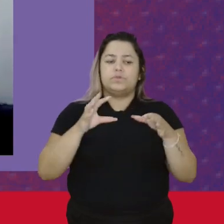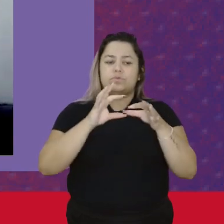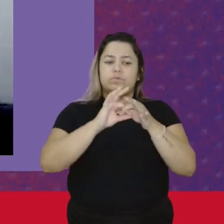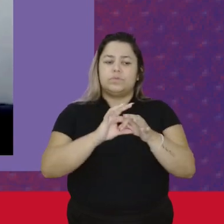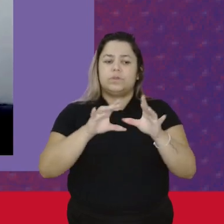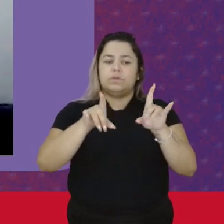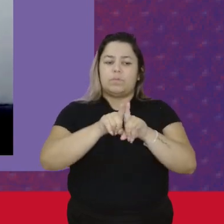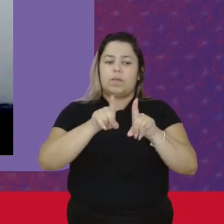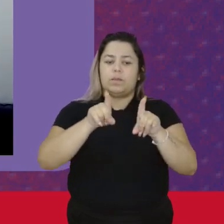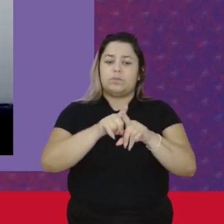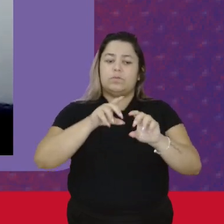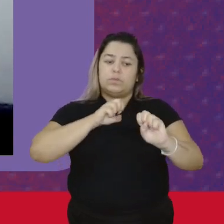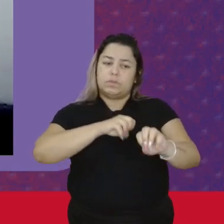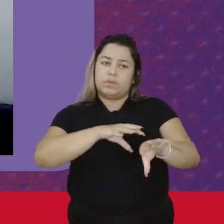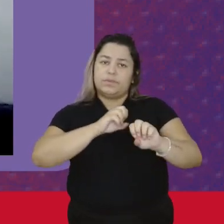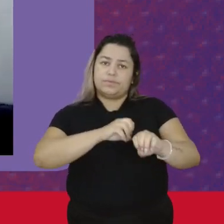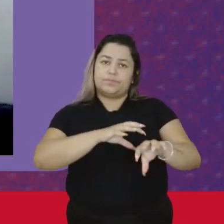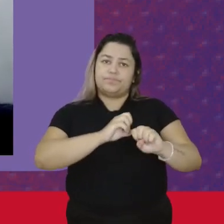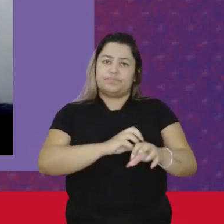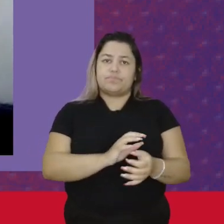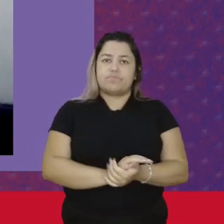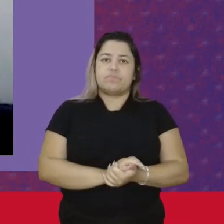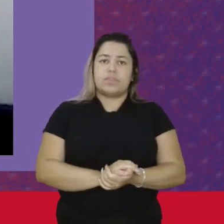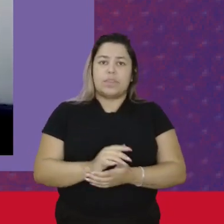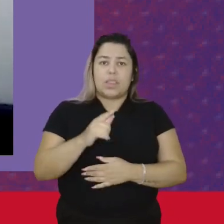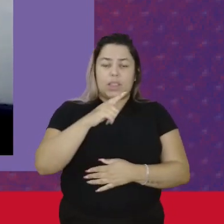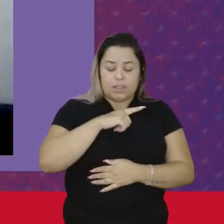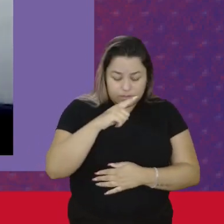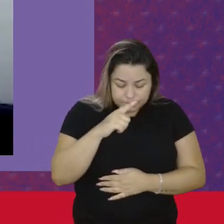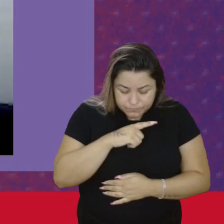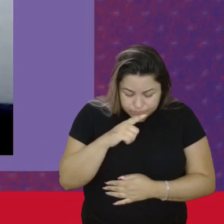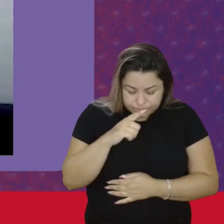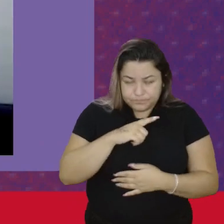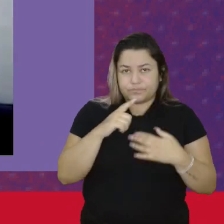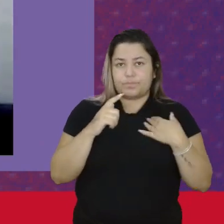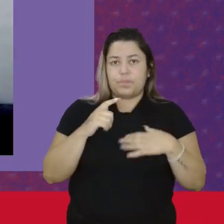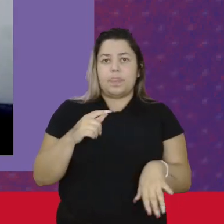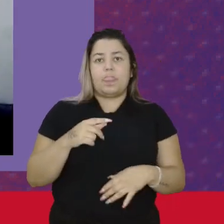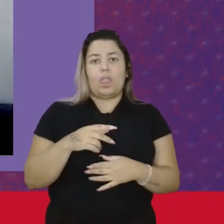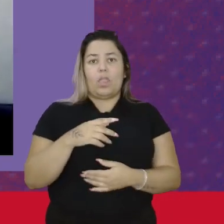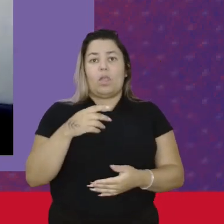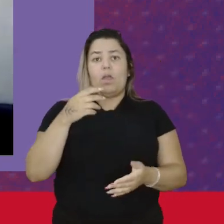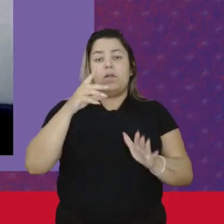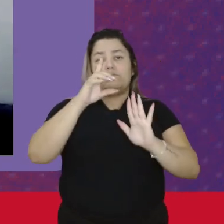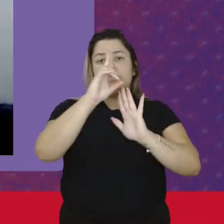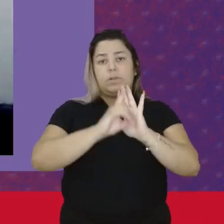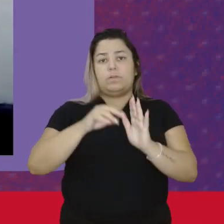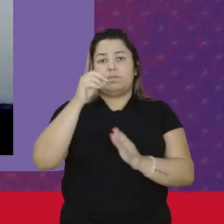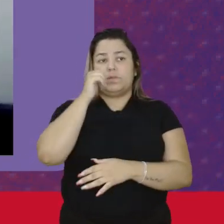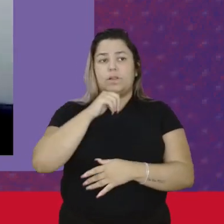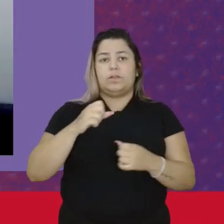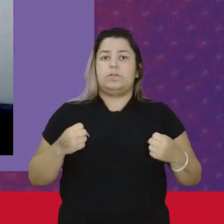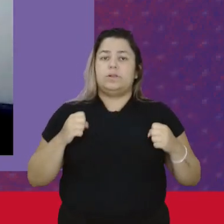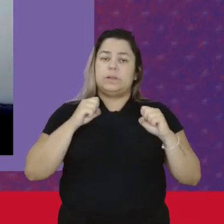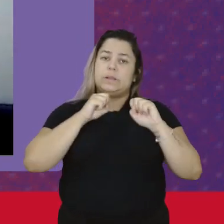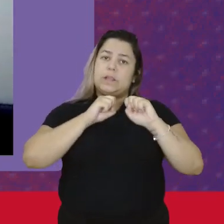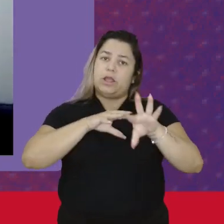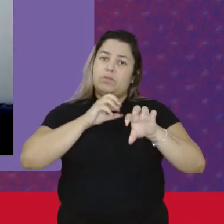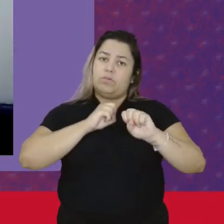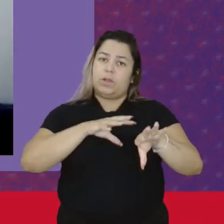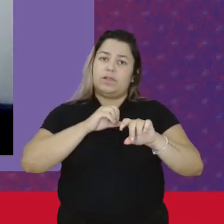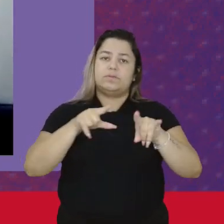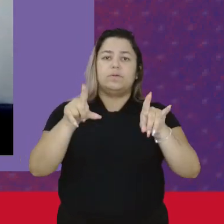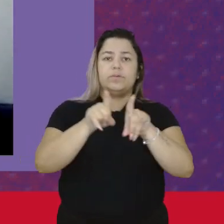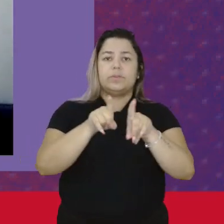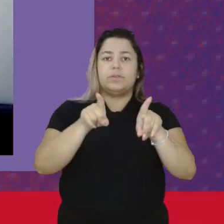à questão da educação, né? Quer dizer, tinha uma luta dos direitos das mulheres à educação e